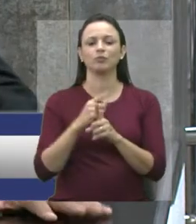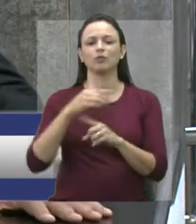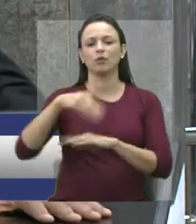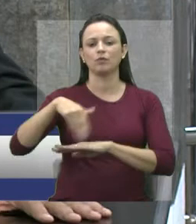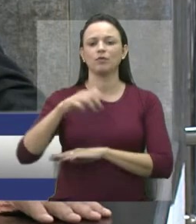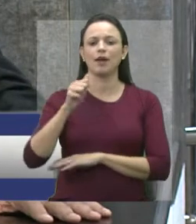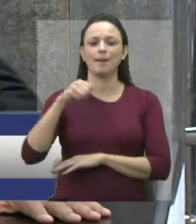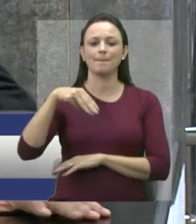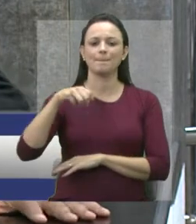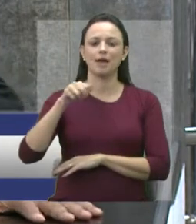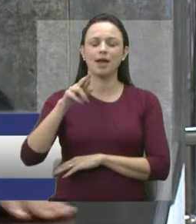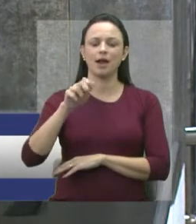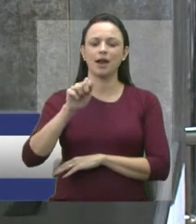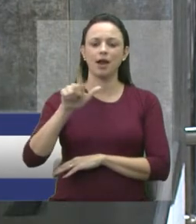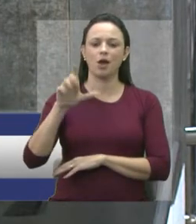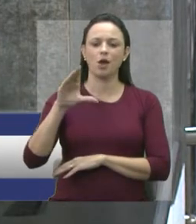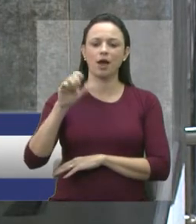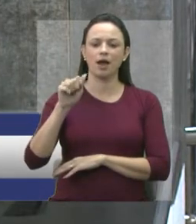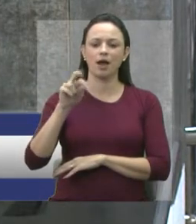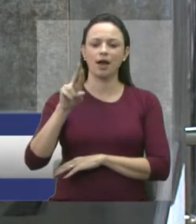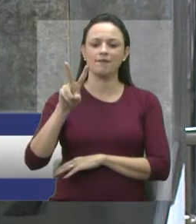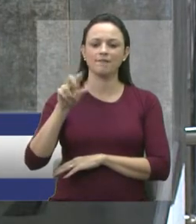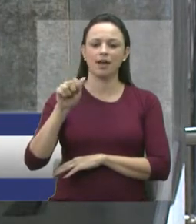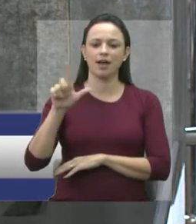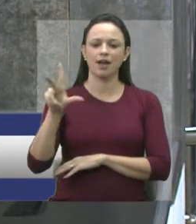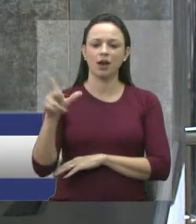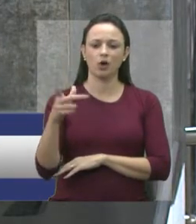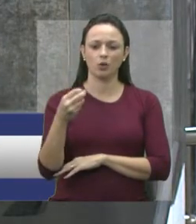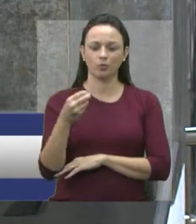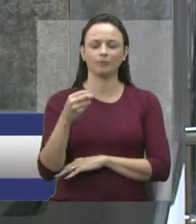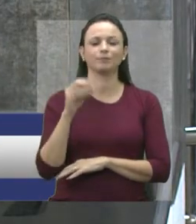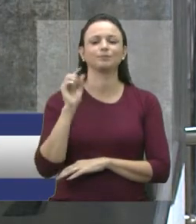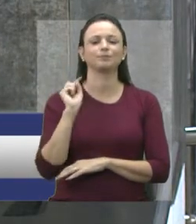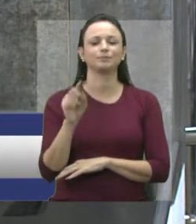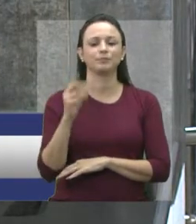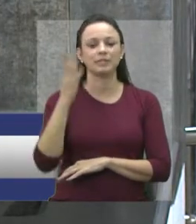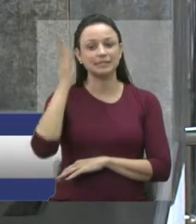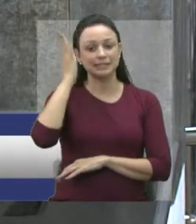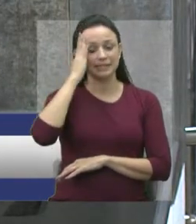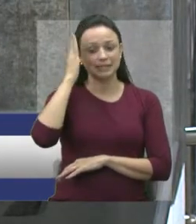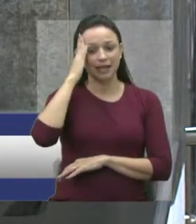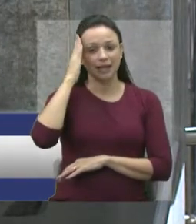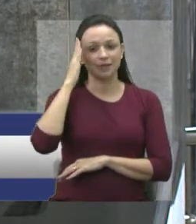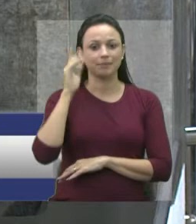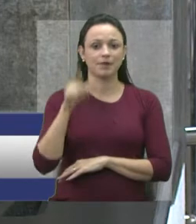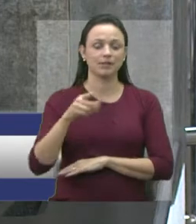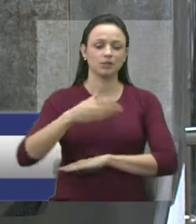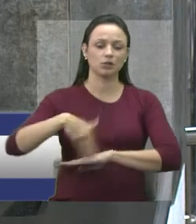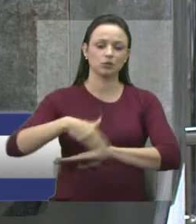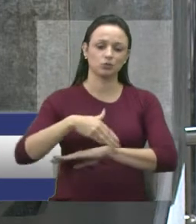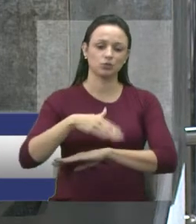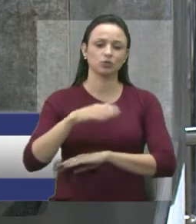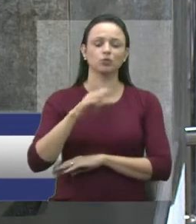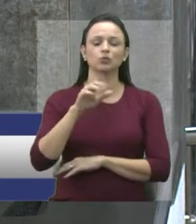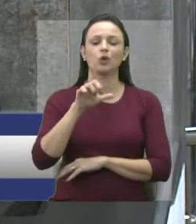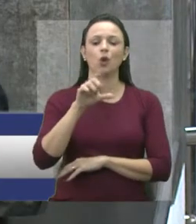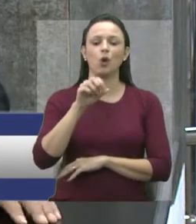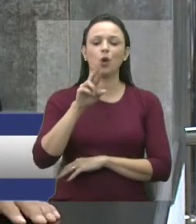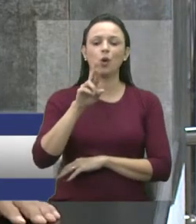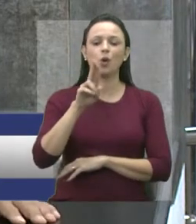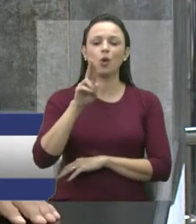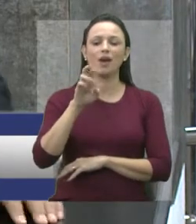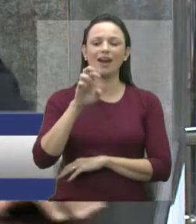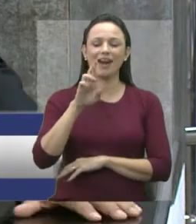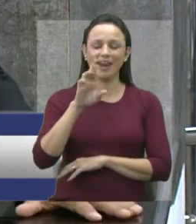Amaral Carvalho. Nós sabemos que essa rua, a Doutor Lourenço Avelino, Alameda